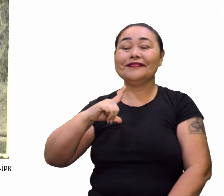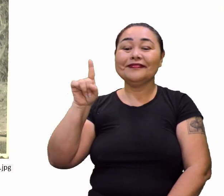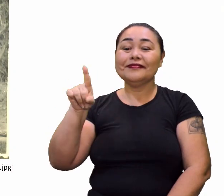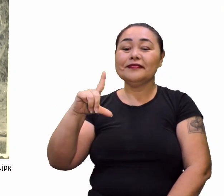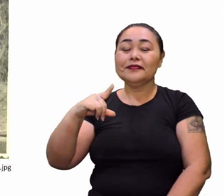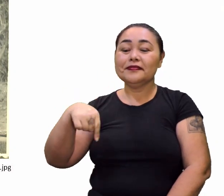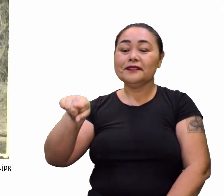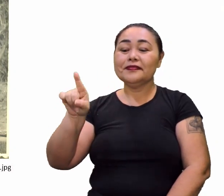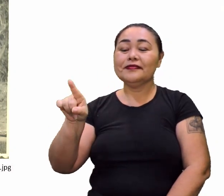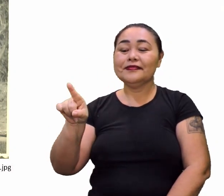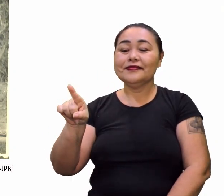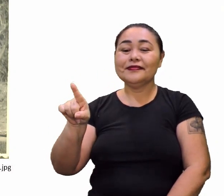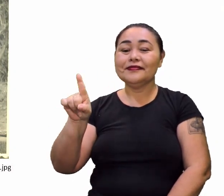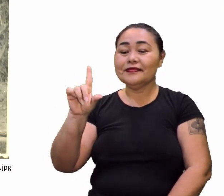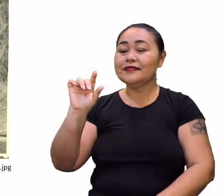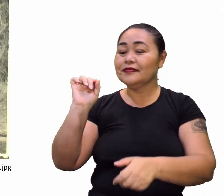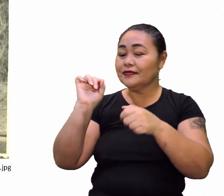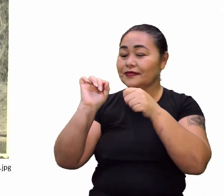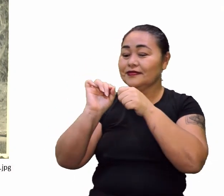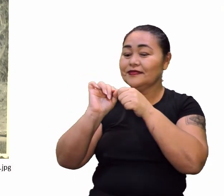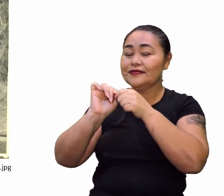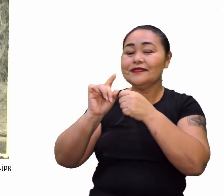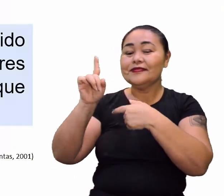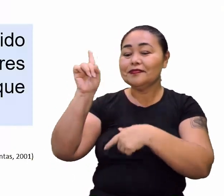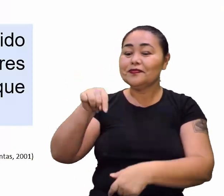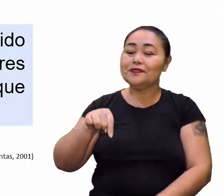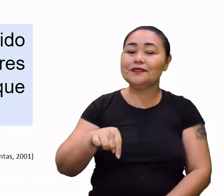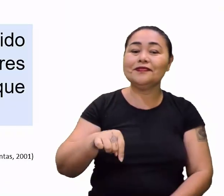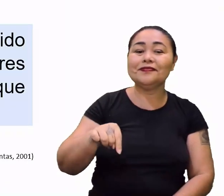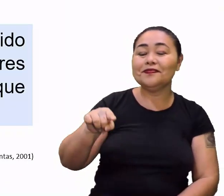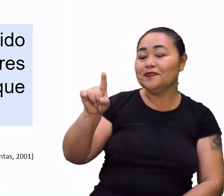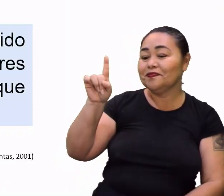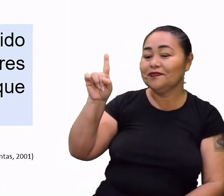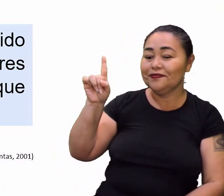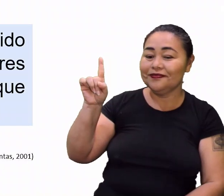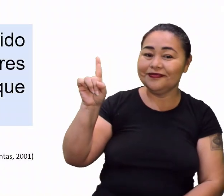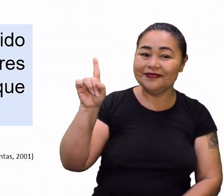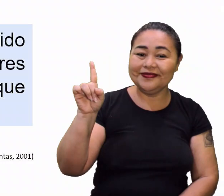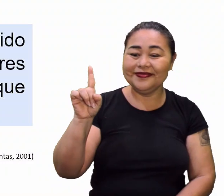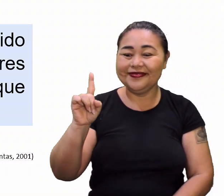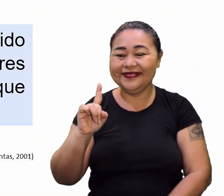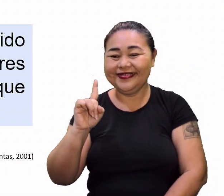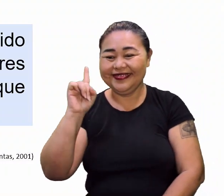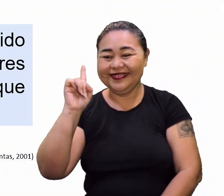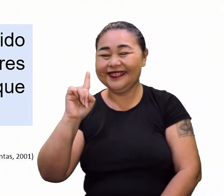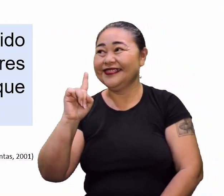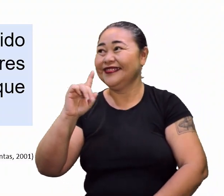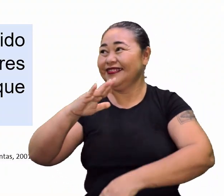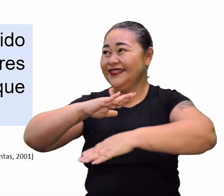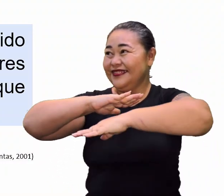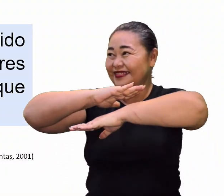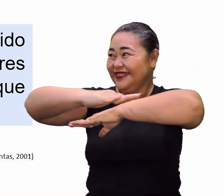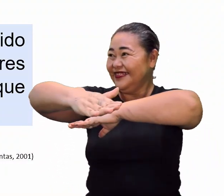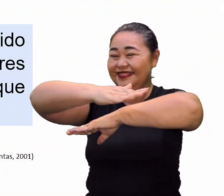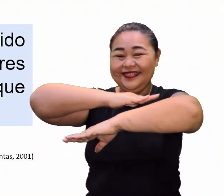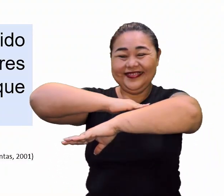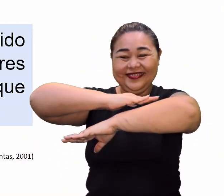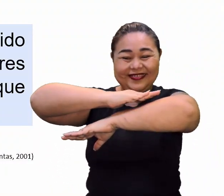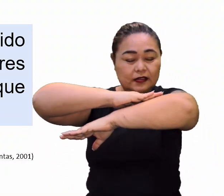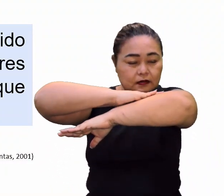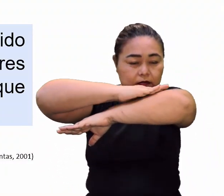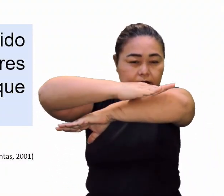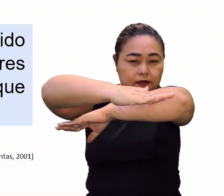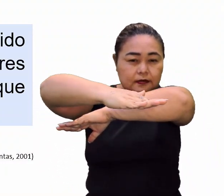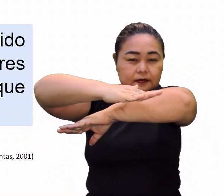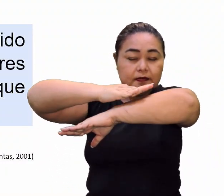ter certeza que fez muitas estradas aí no Brasil afora. Com certeza. Então, a pavimentação, ela